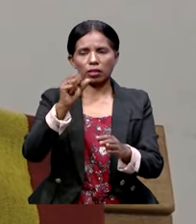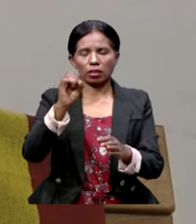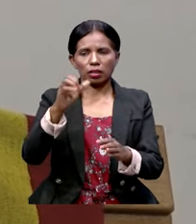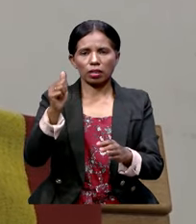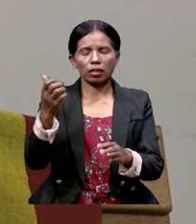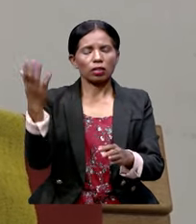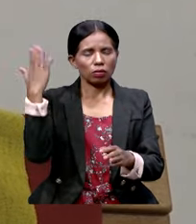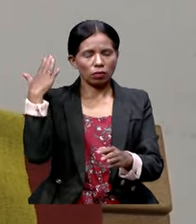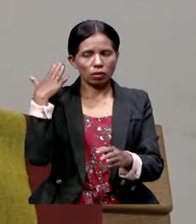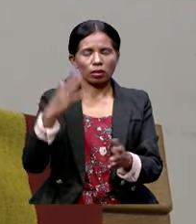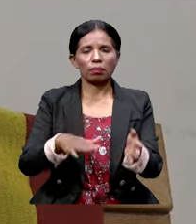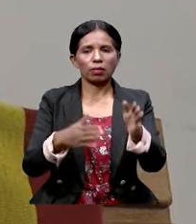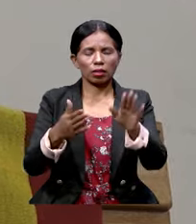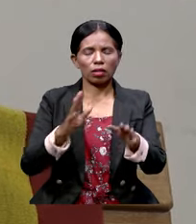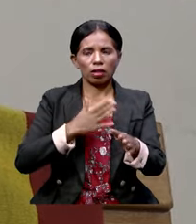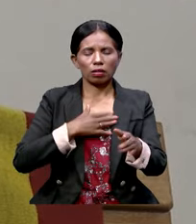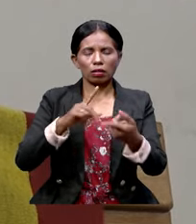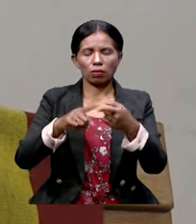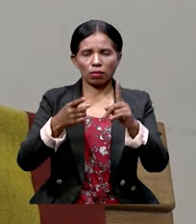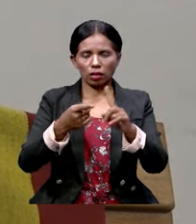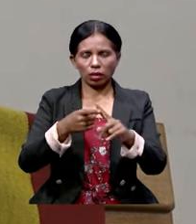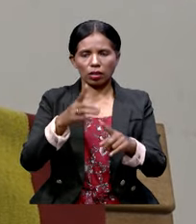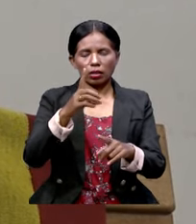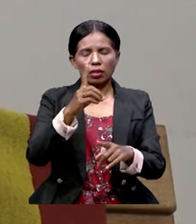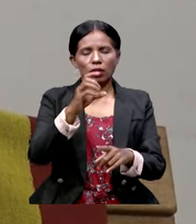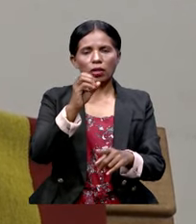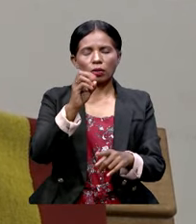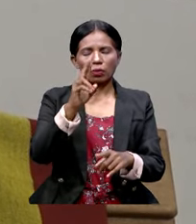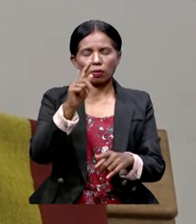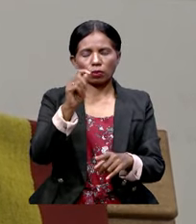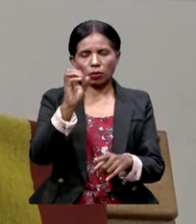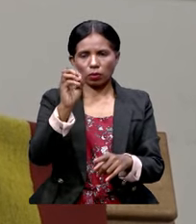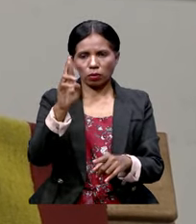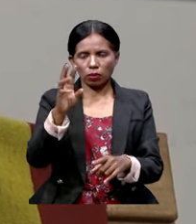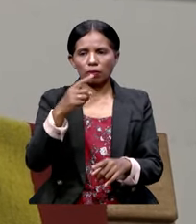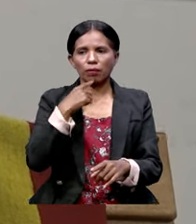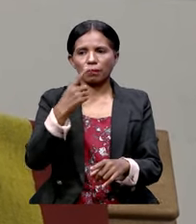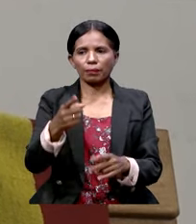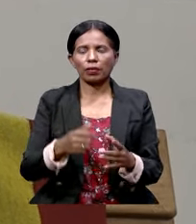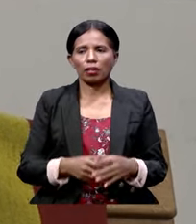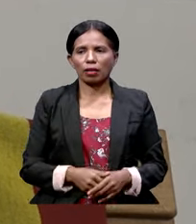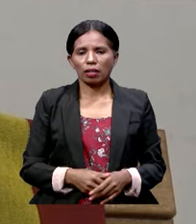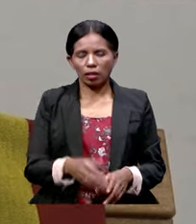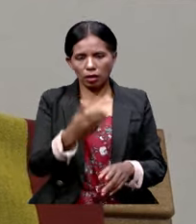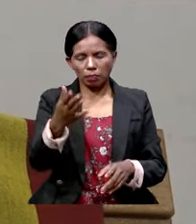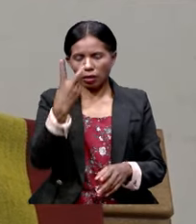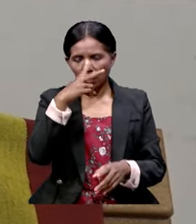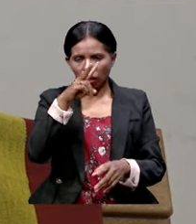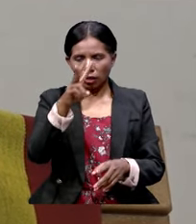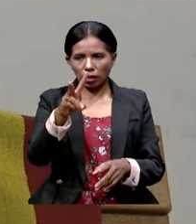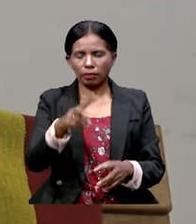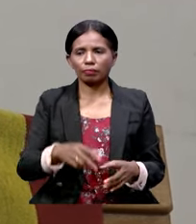amate, a minha colega Dia, o doutor Surin, o Tailândia, a usted da Surin. You will see, in 10, 20